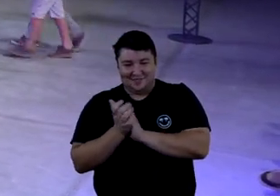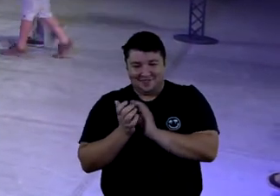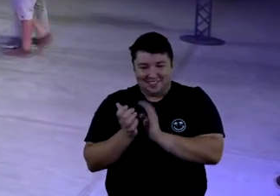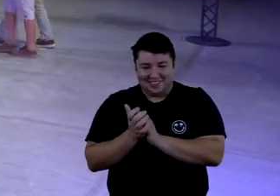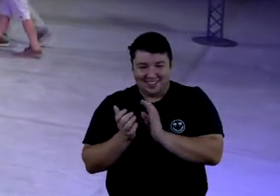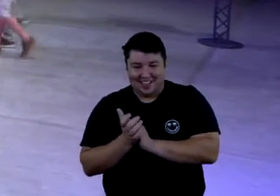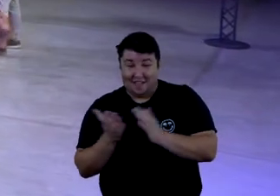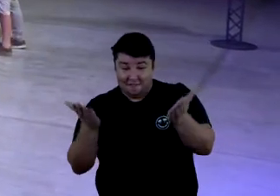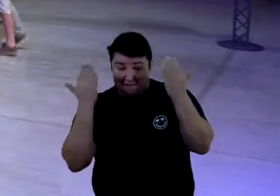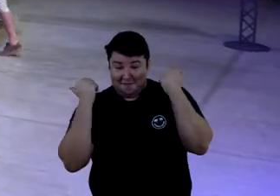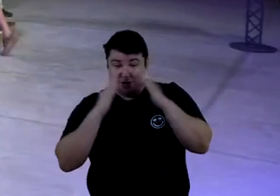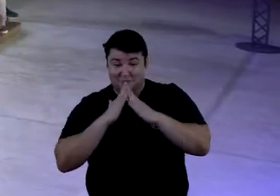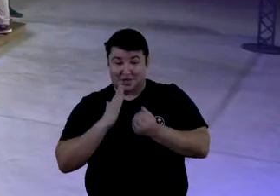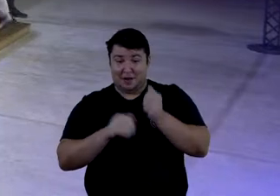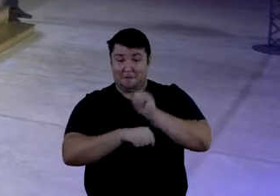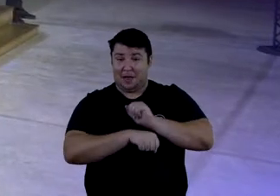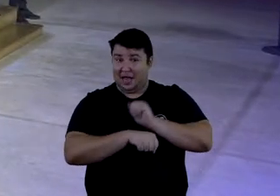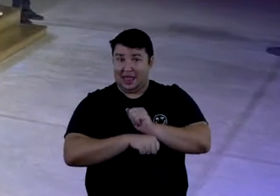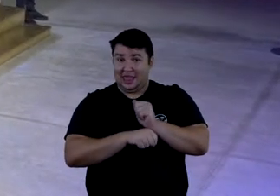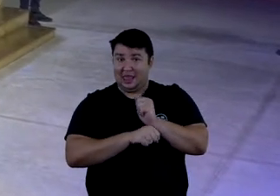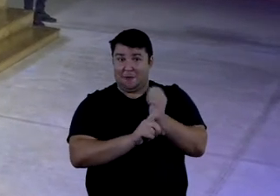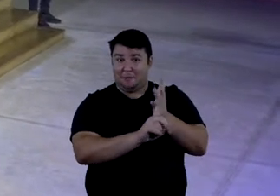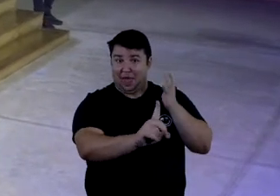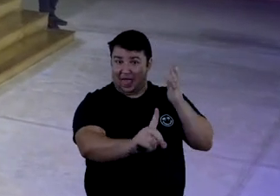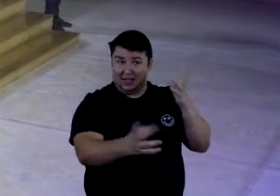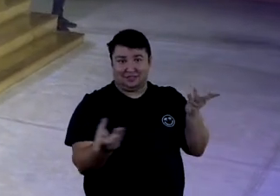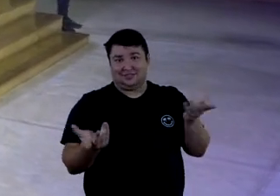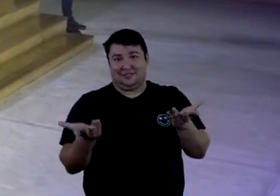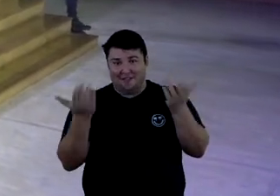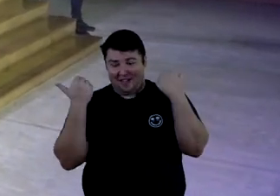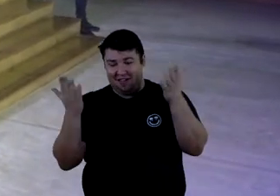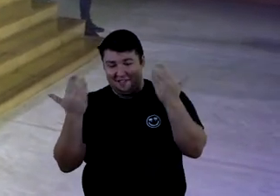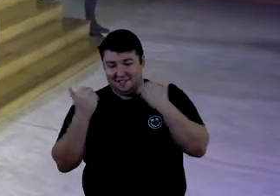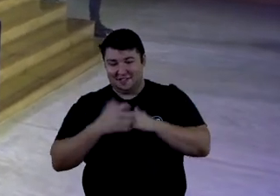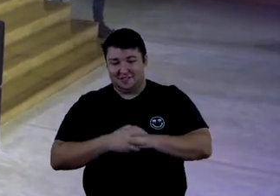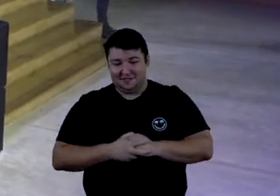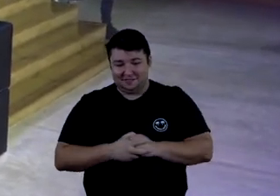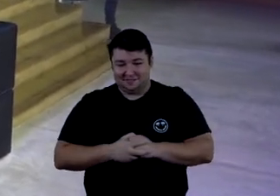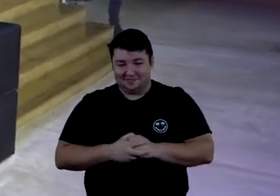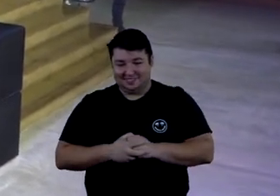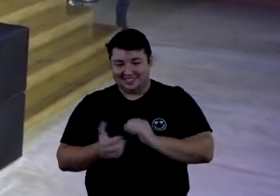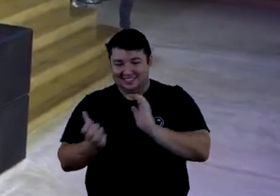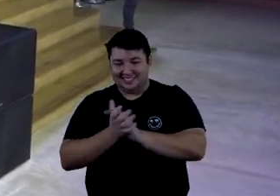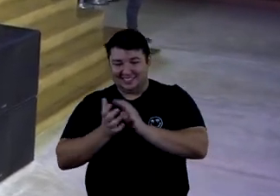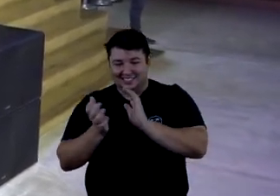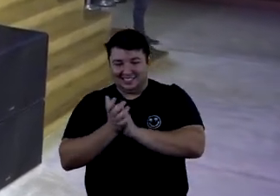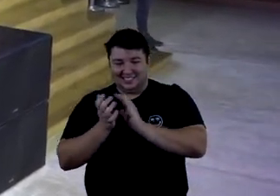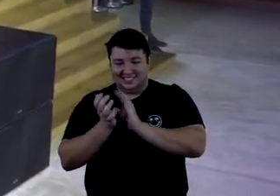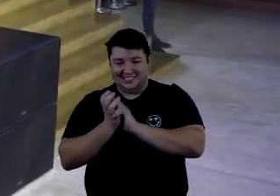Vamos, igreja, não vai aplaudir, corredor é grande, corredor é grande.